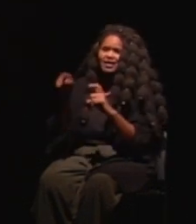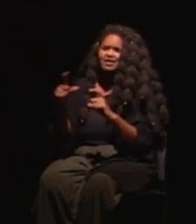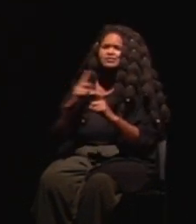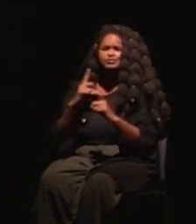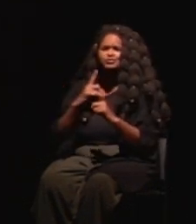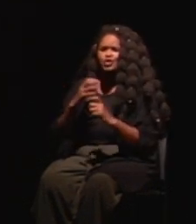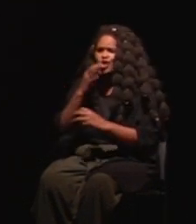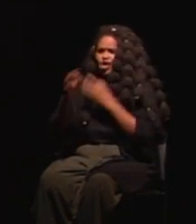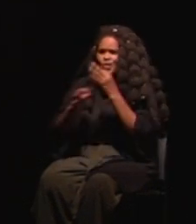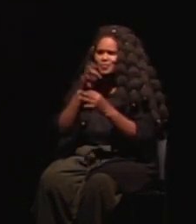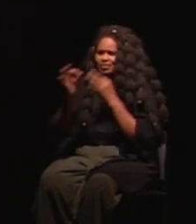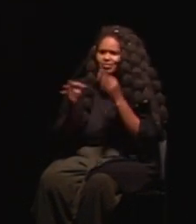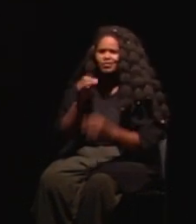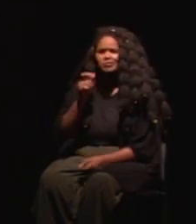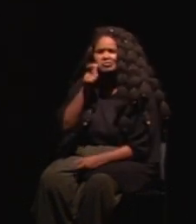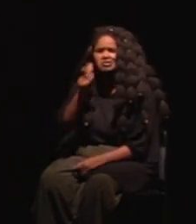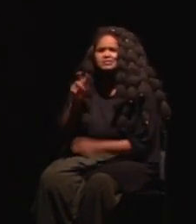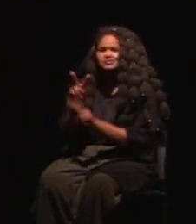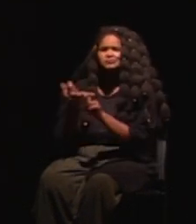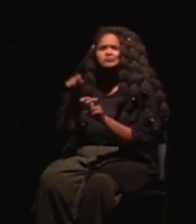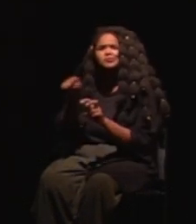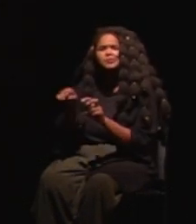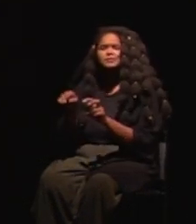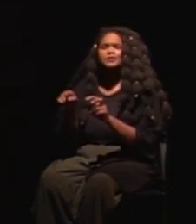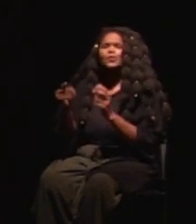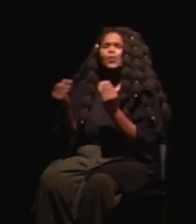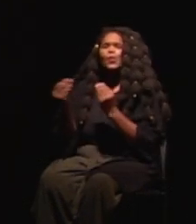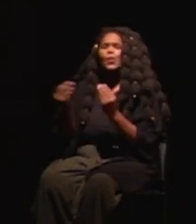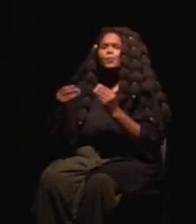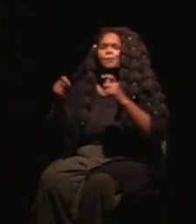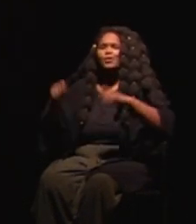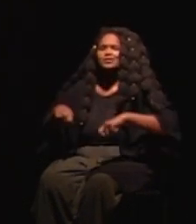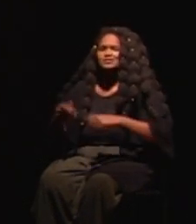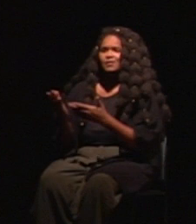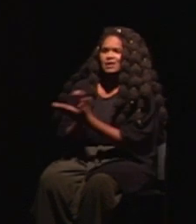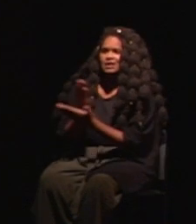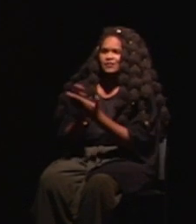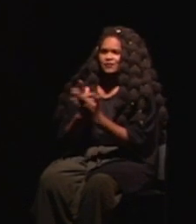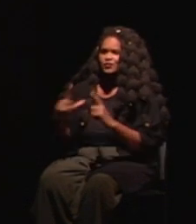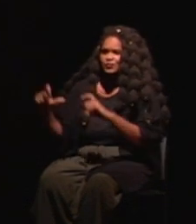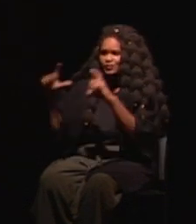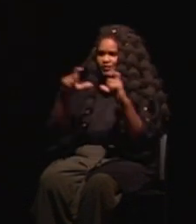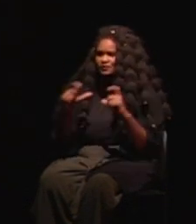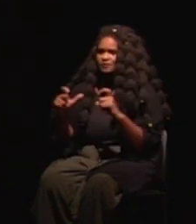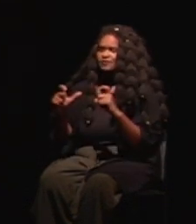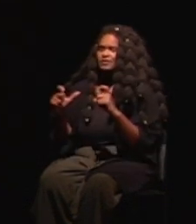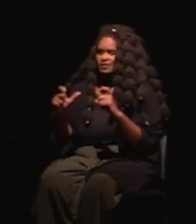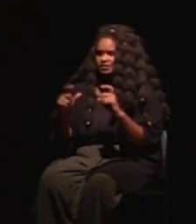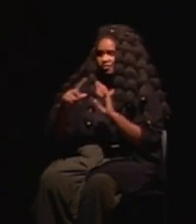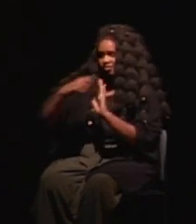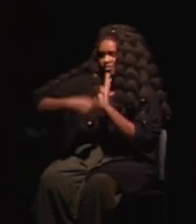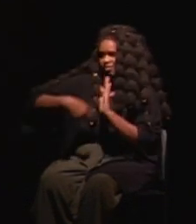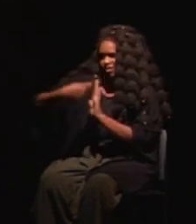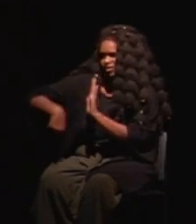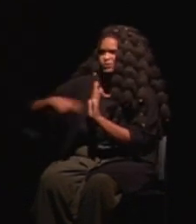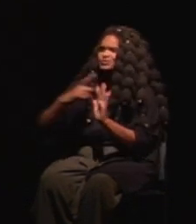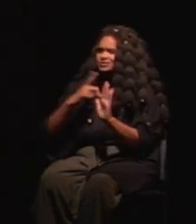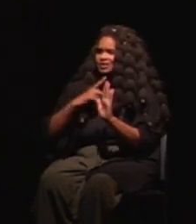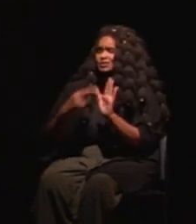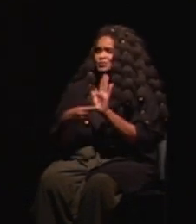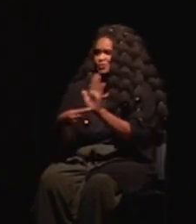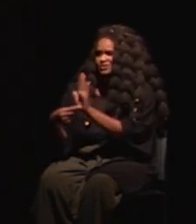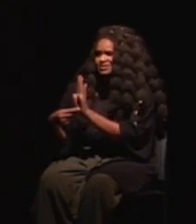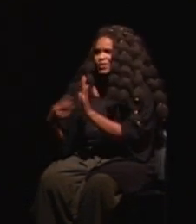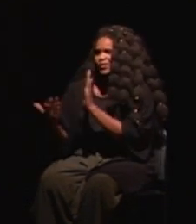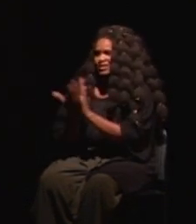muito interessante, assim, muito aguçado sobre o potencial de um livro de fotografia. A gente percebeu isso vendo os textos. Então, tem uma exposição lá